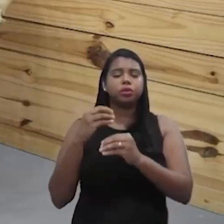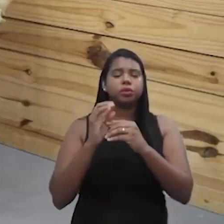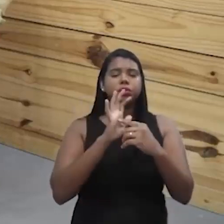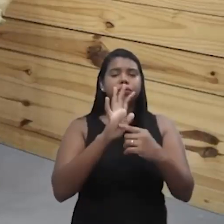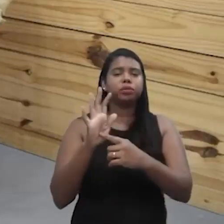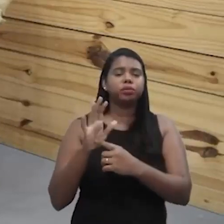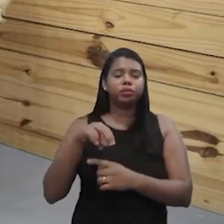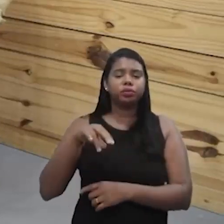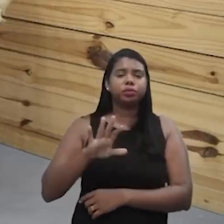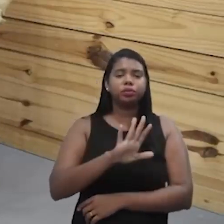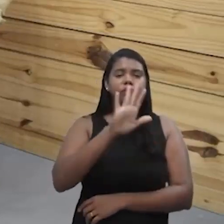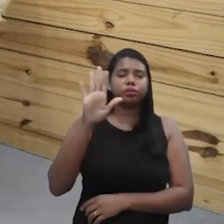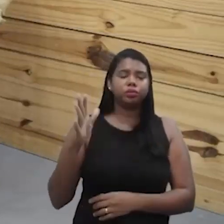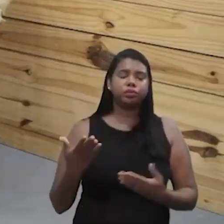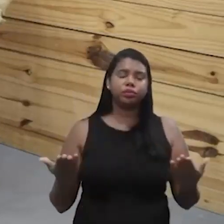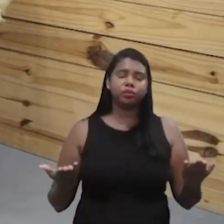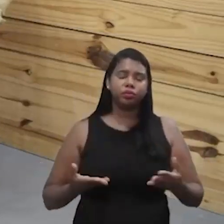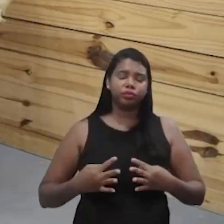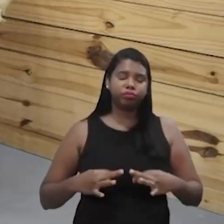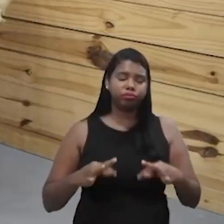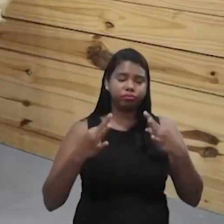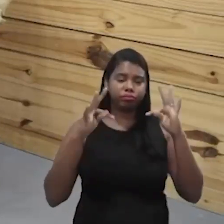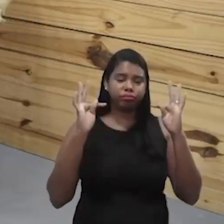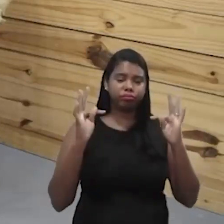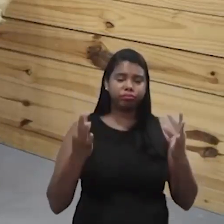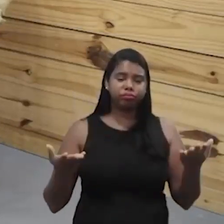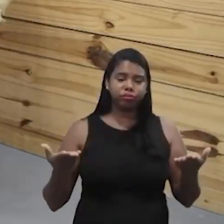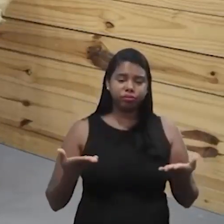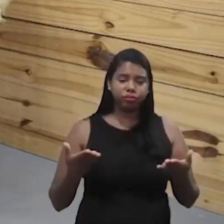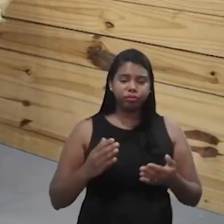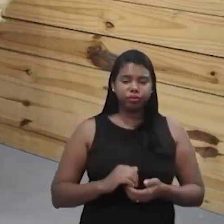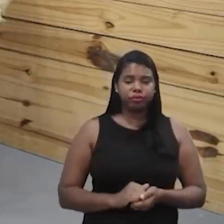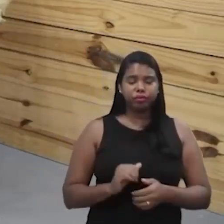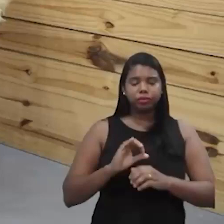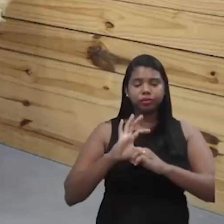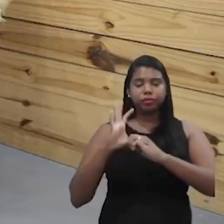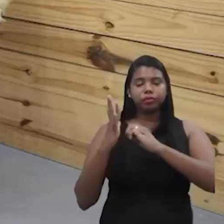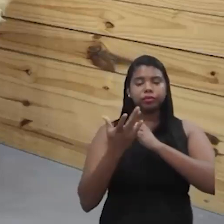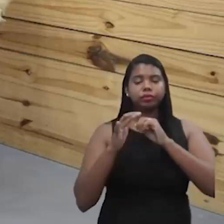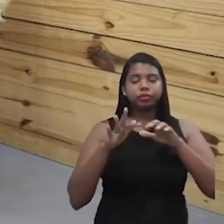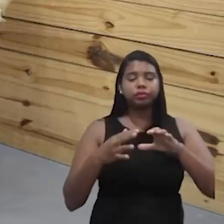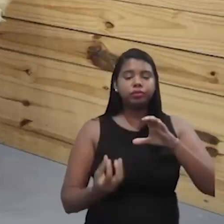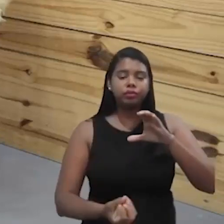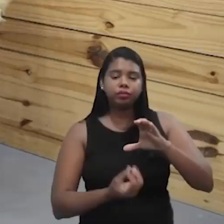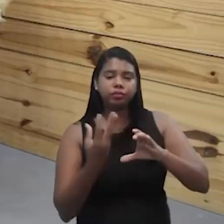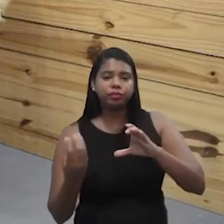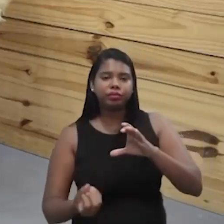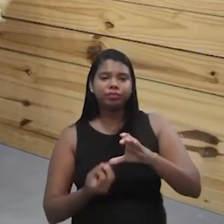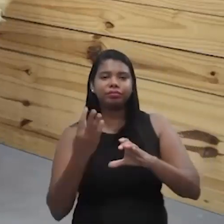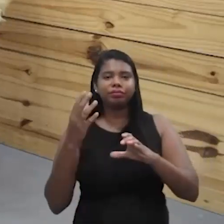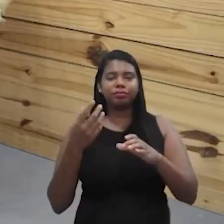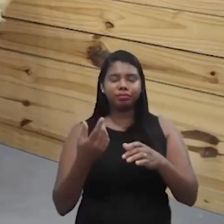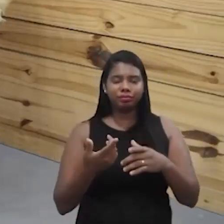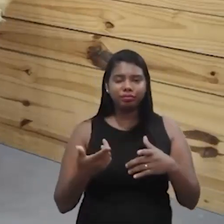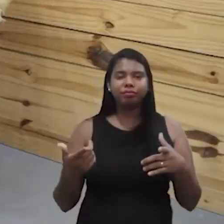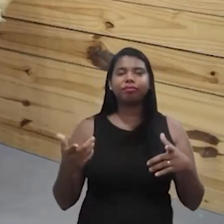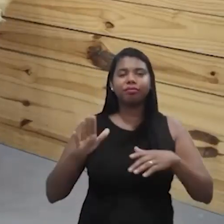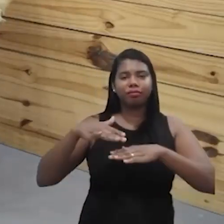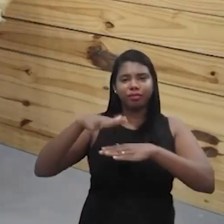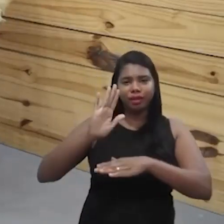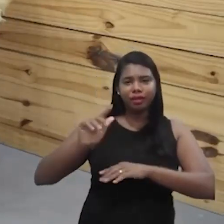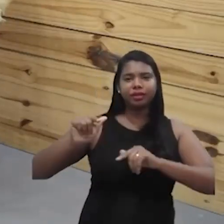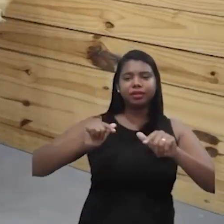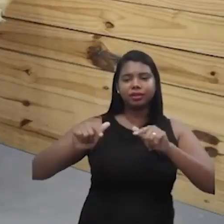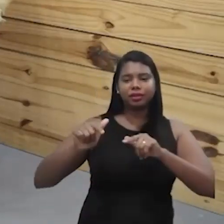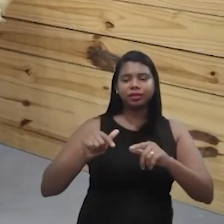mas aí hoje na área de tecnologia, com a pandemia, né, o surgimento da pandemia, se aumentou ainda mais a questão do